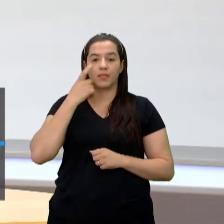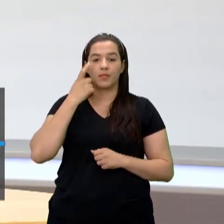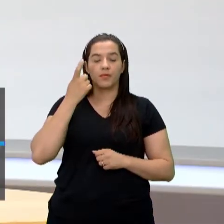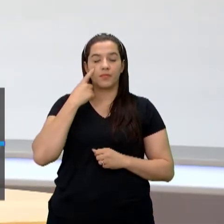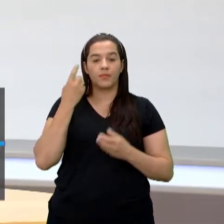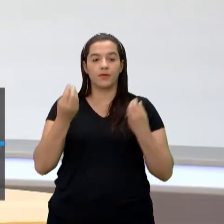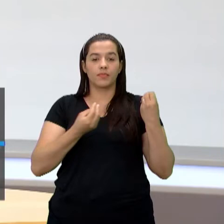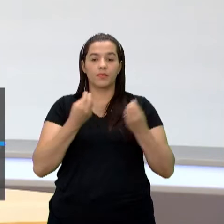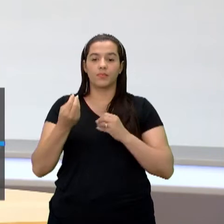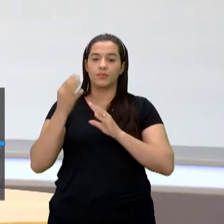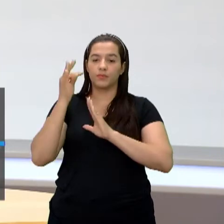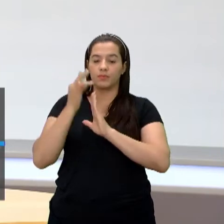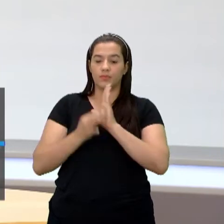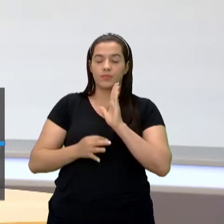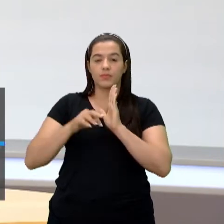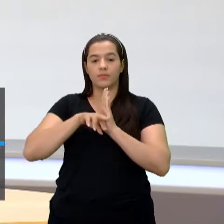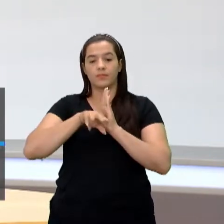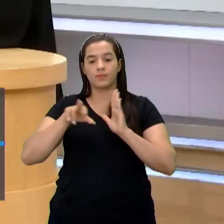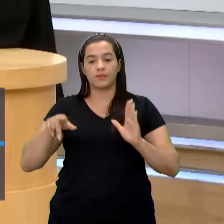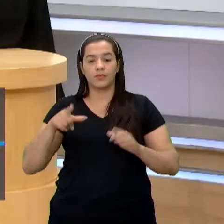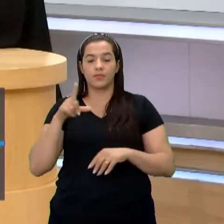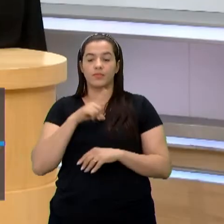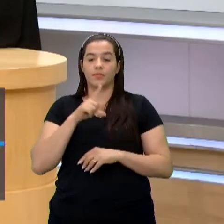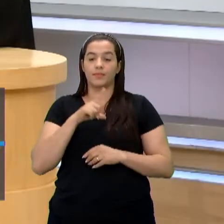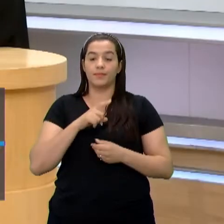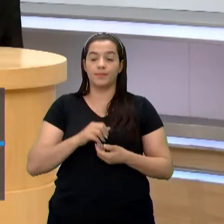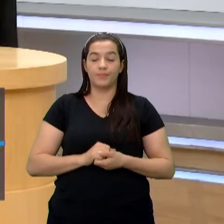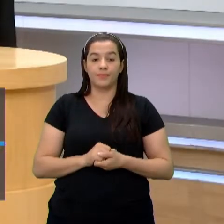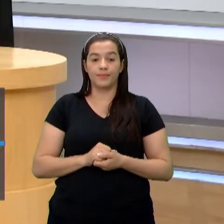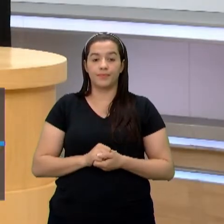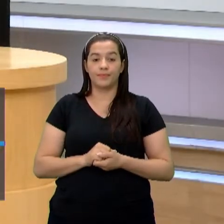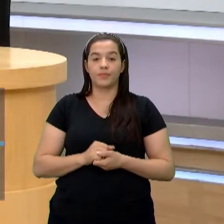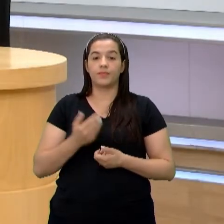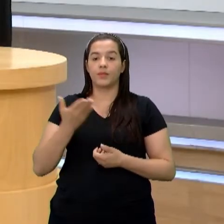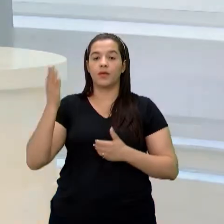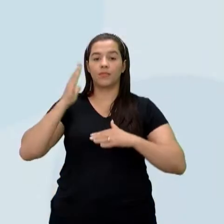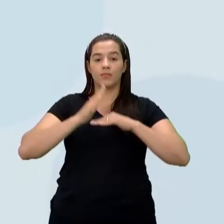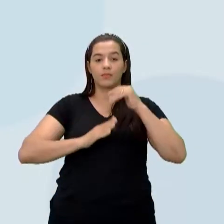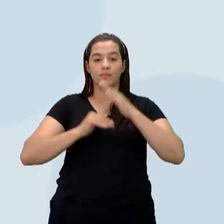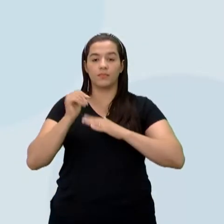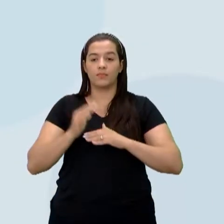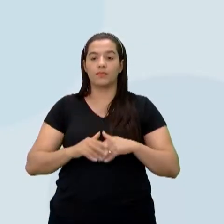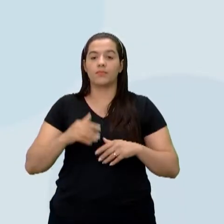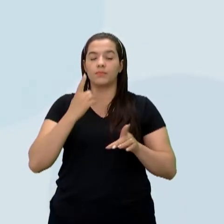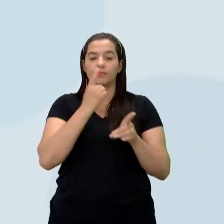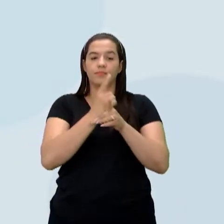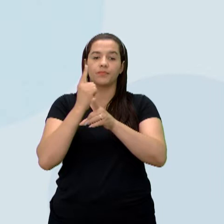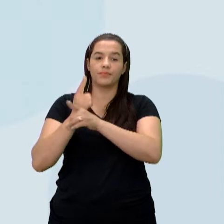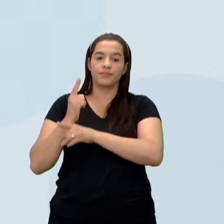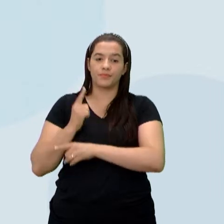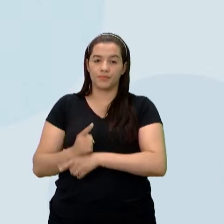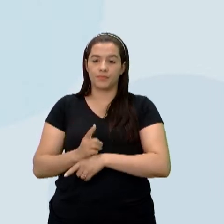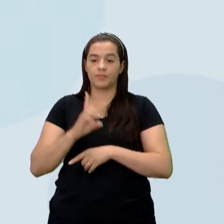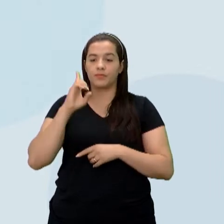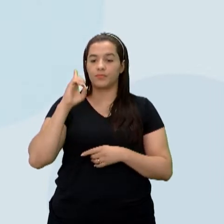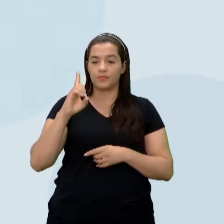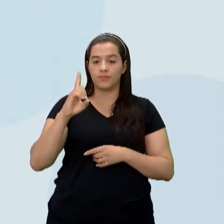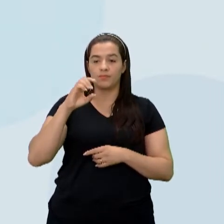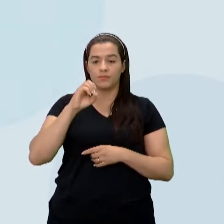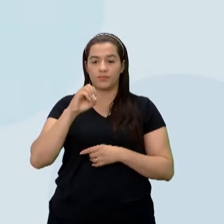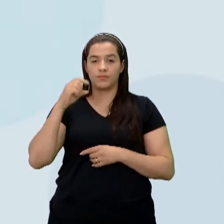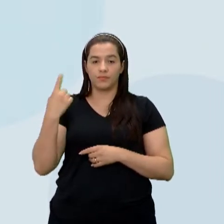verificar nesse texto por conta da questão que nós temos. Então, a habilidade localizar, né, o descritor aí,